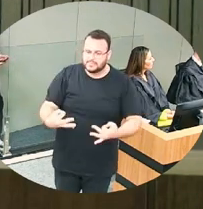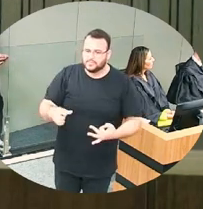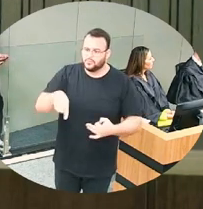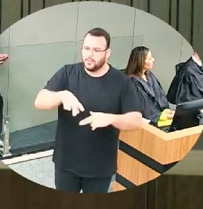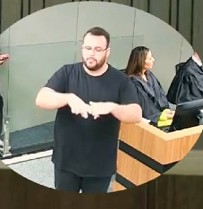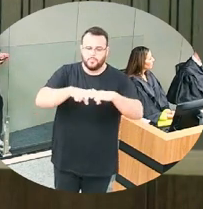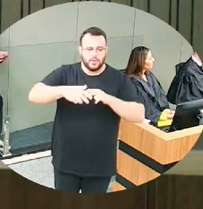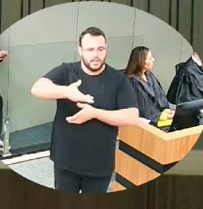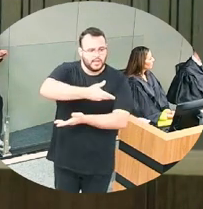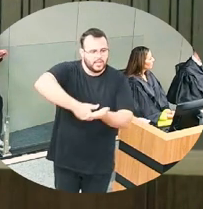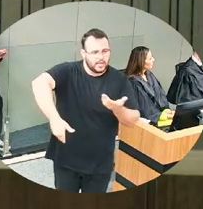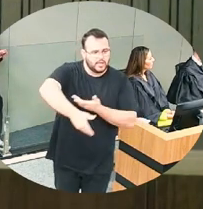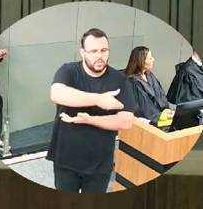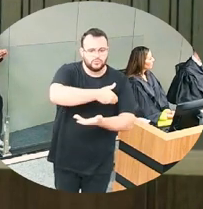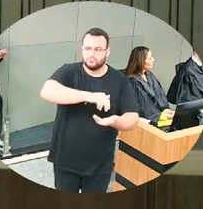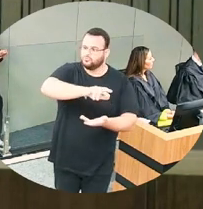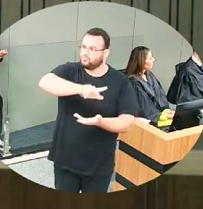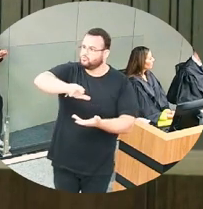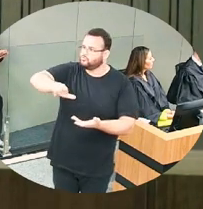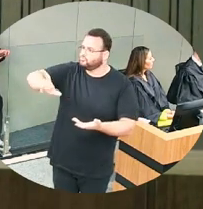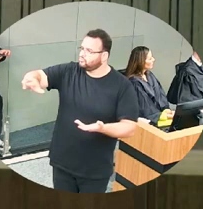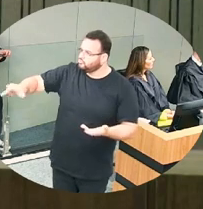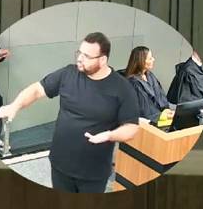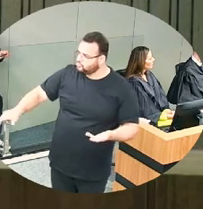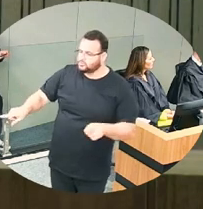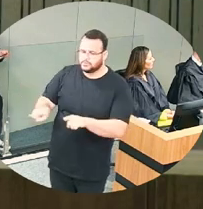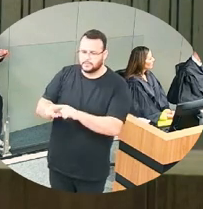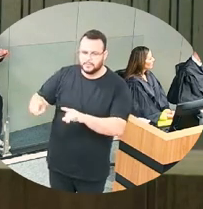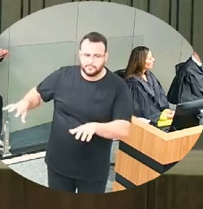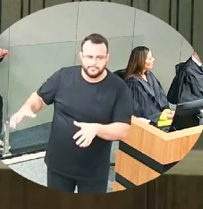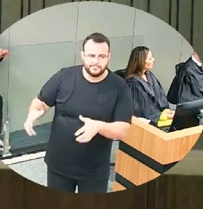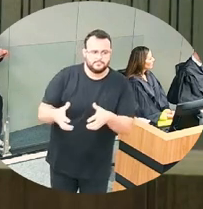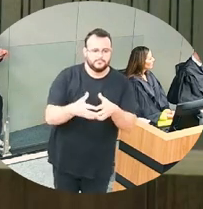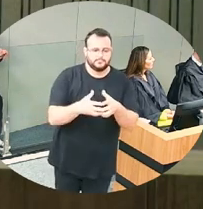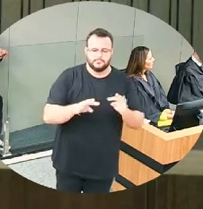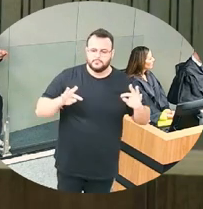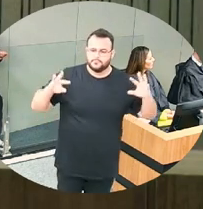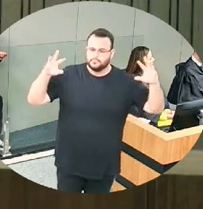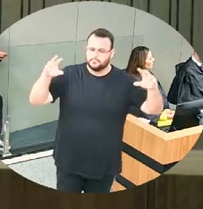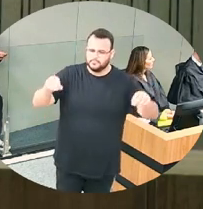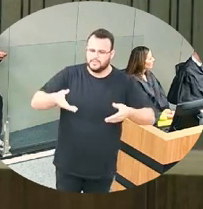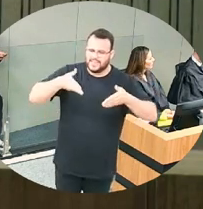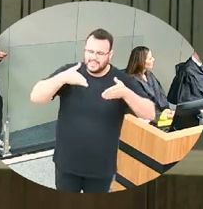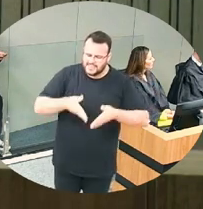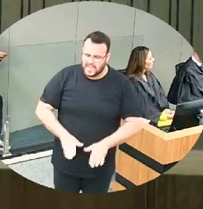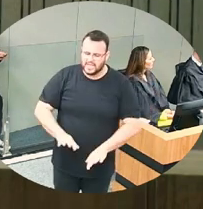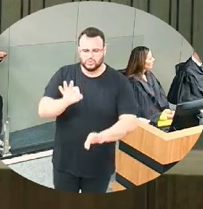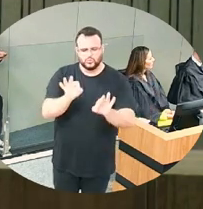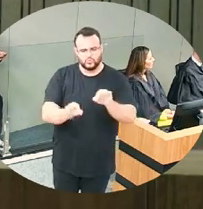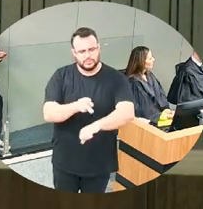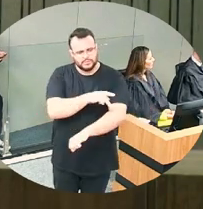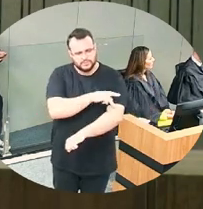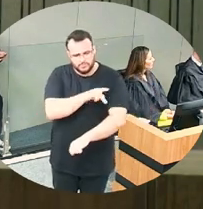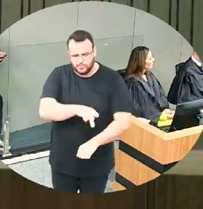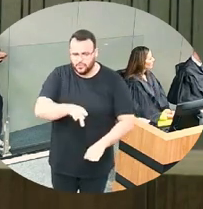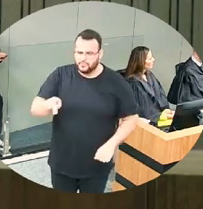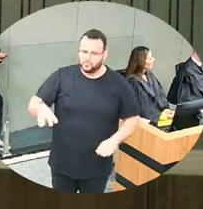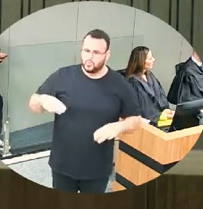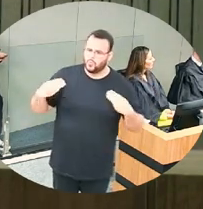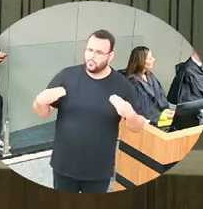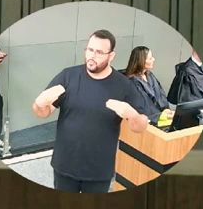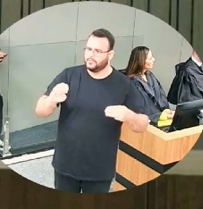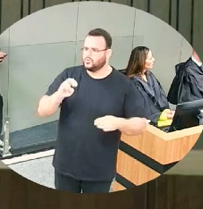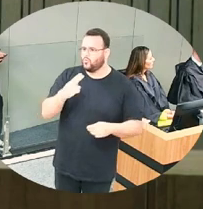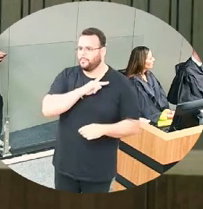decorre da cooperação de muitas pessoas como costuma afirmar ninguém nasce juiz Professor Desembargador Ministro